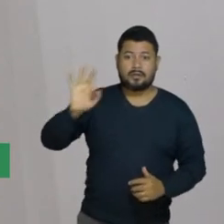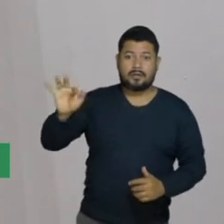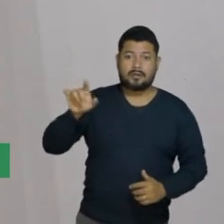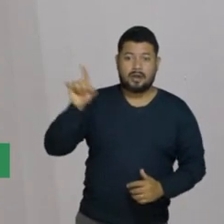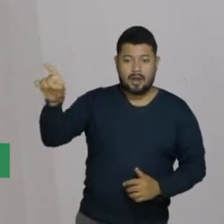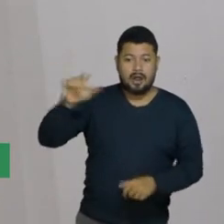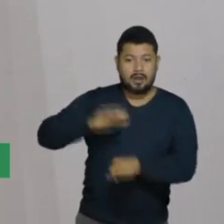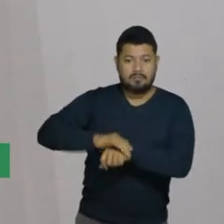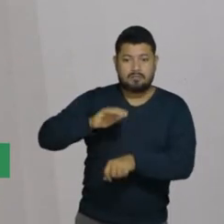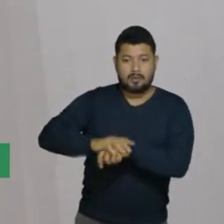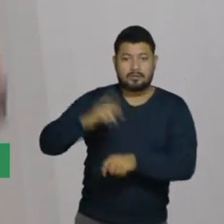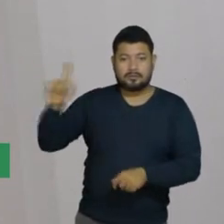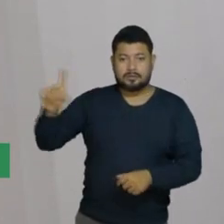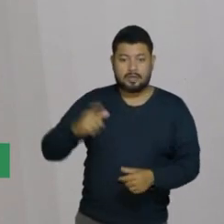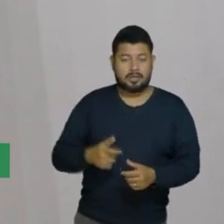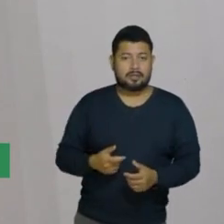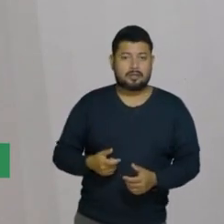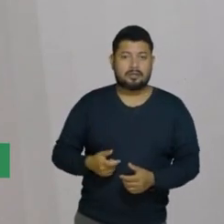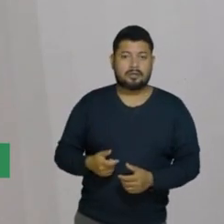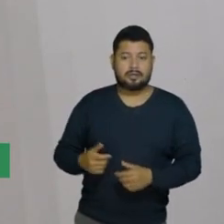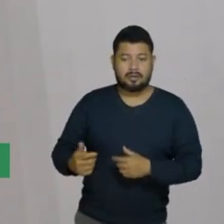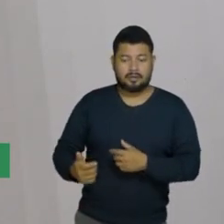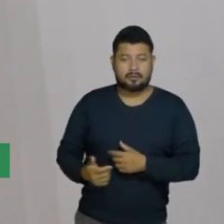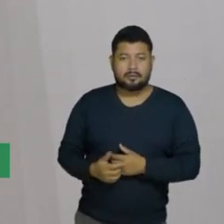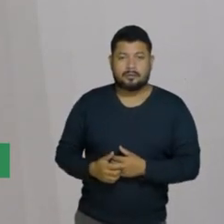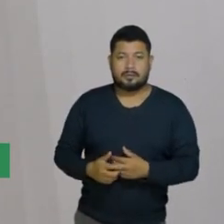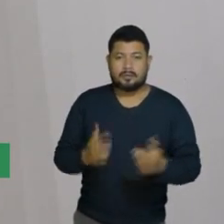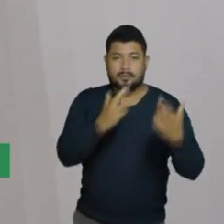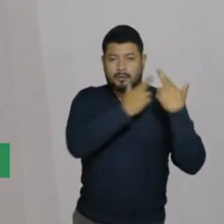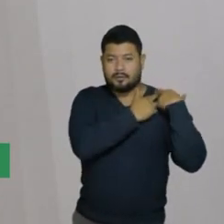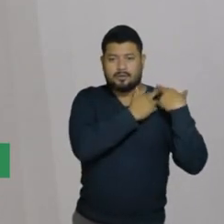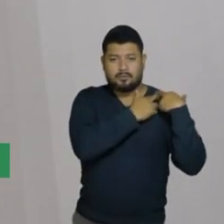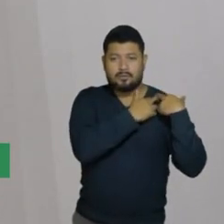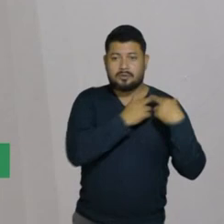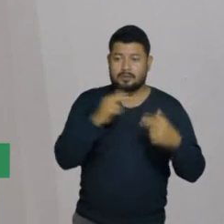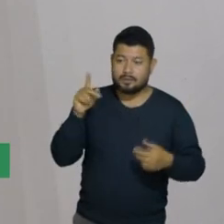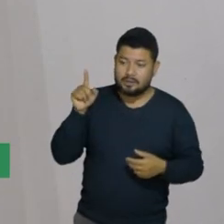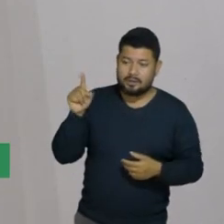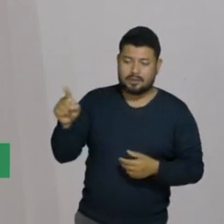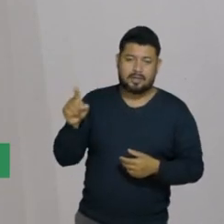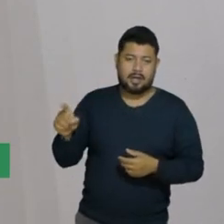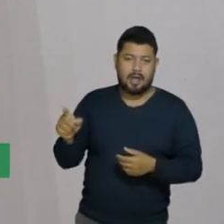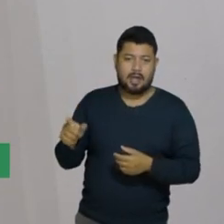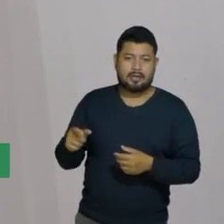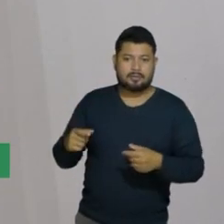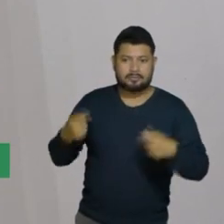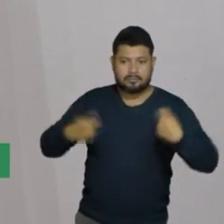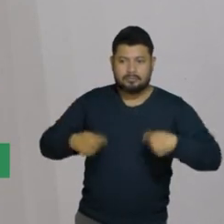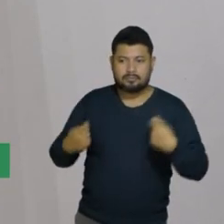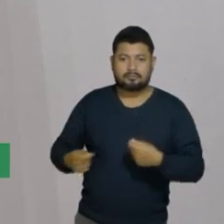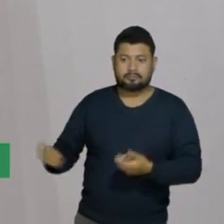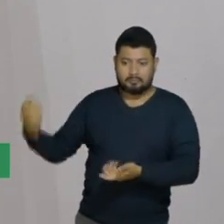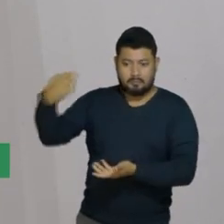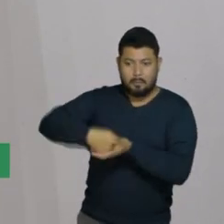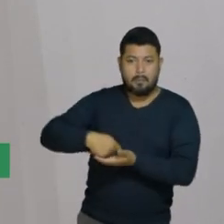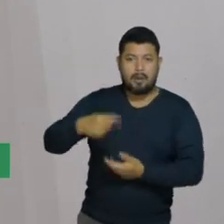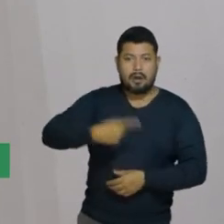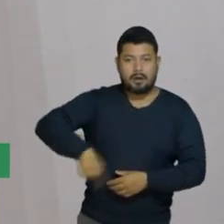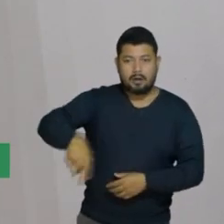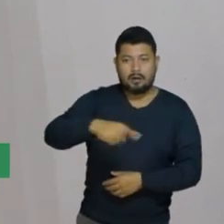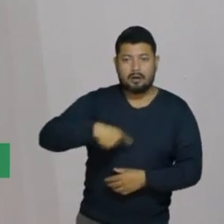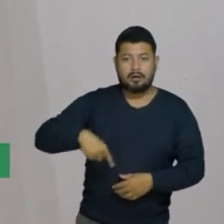dinheiro, Antídio. A Federação deve esse dinheiro para Santa Catarina. A União deve, e